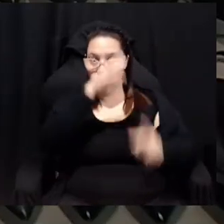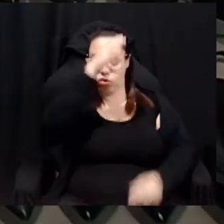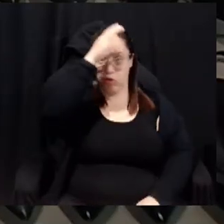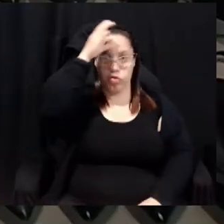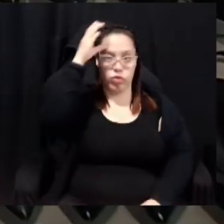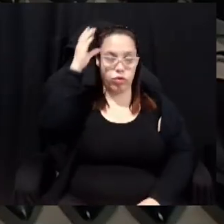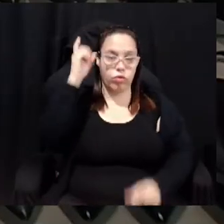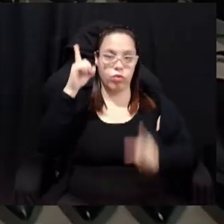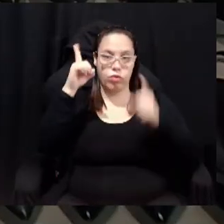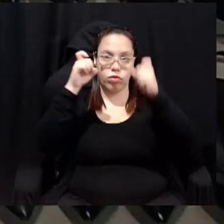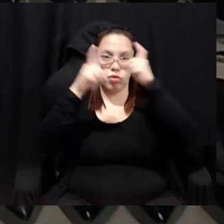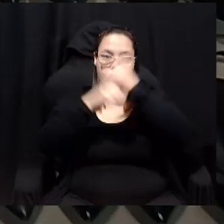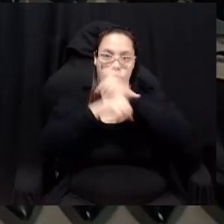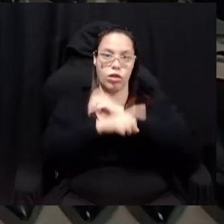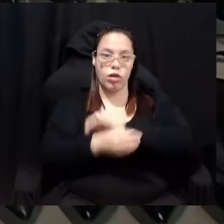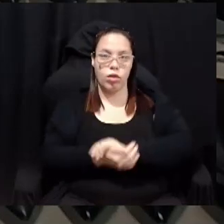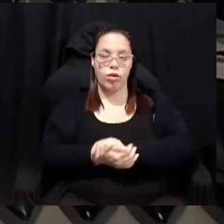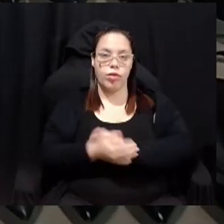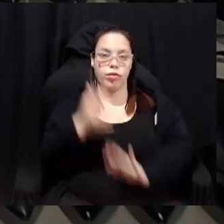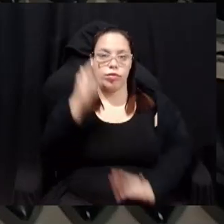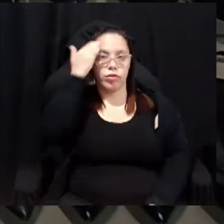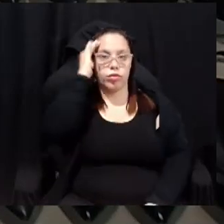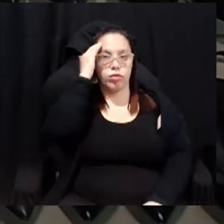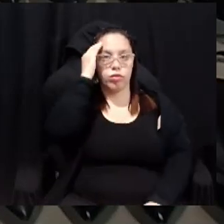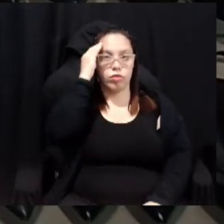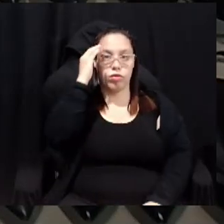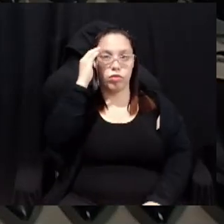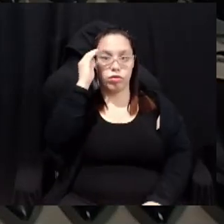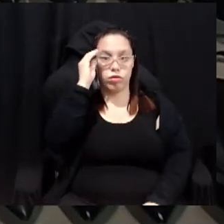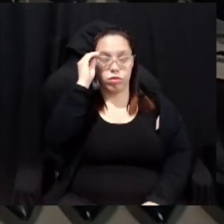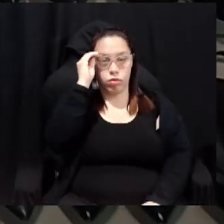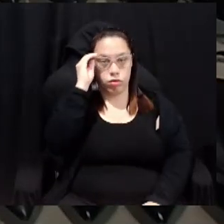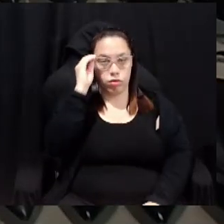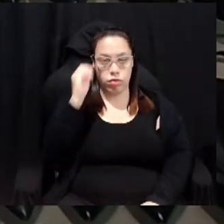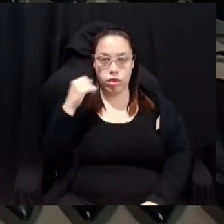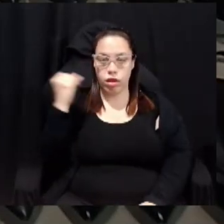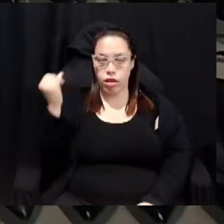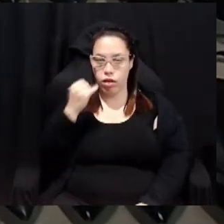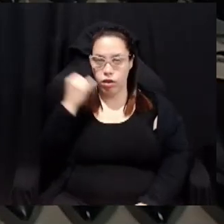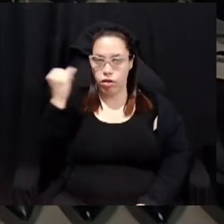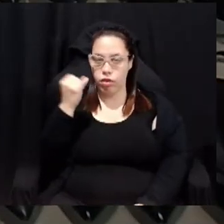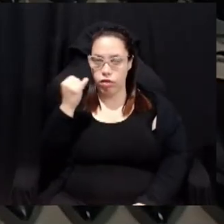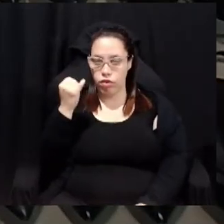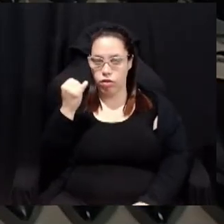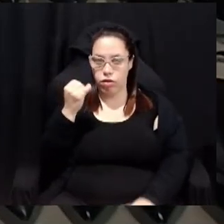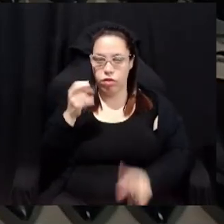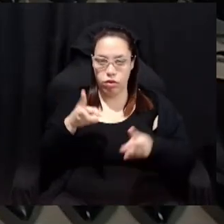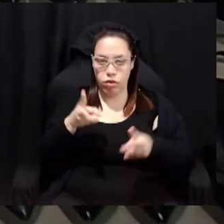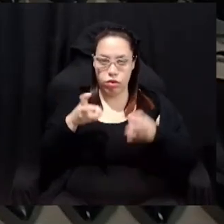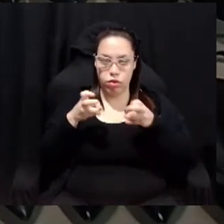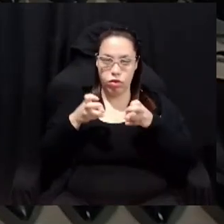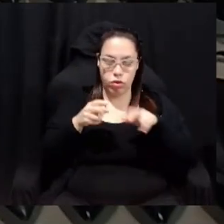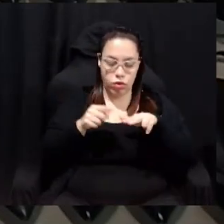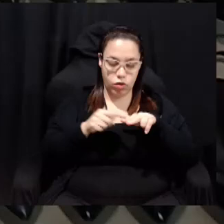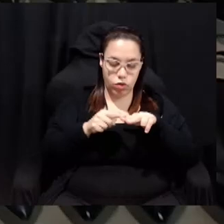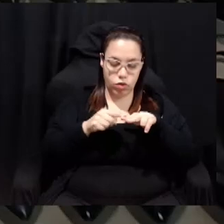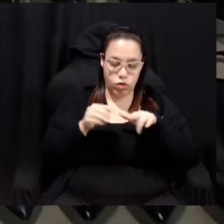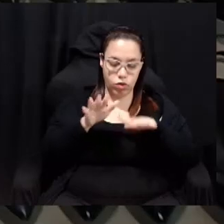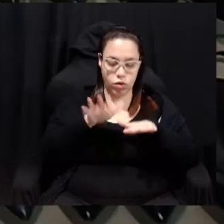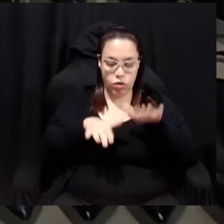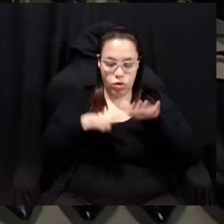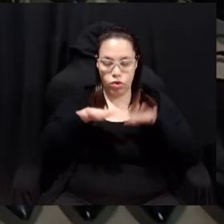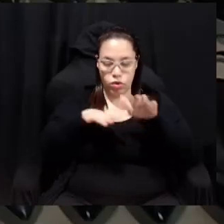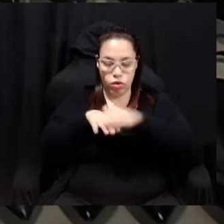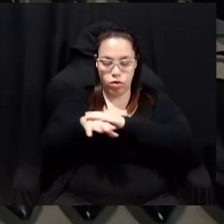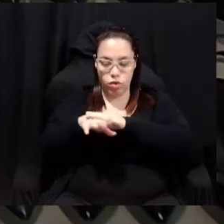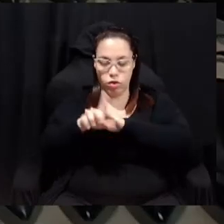que é entender qual a importância e como enxergar o sapato além da função dele, né? Por